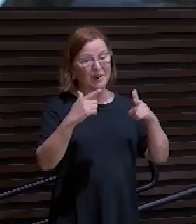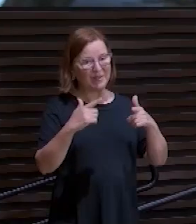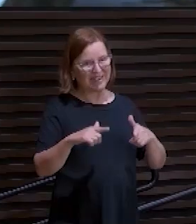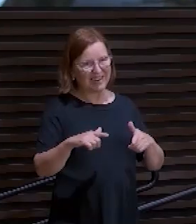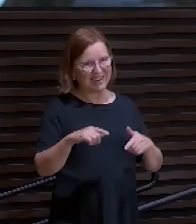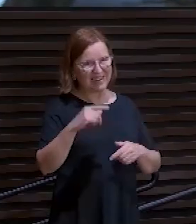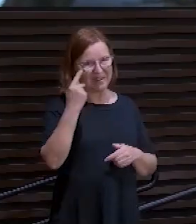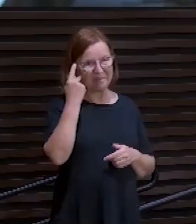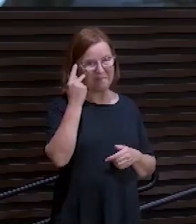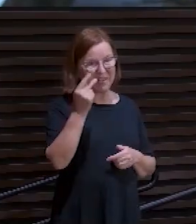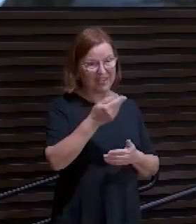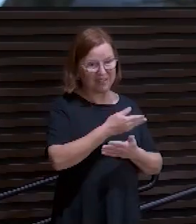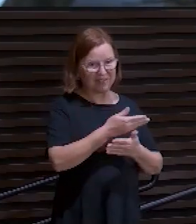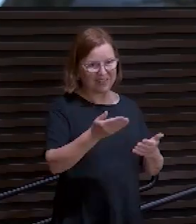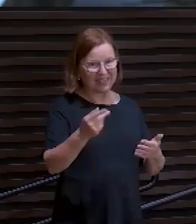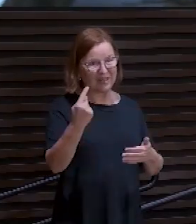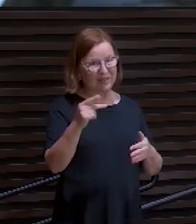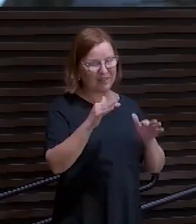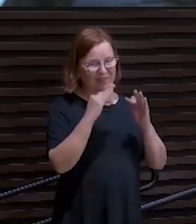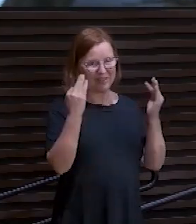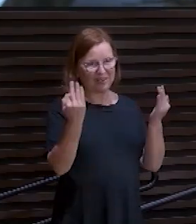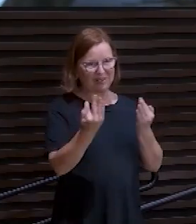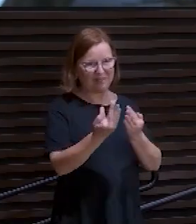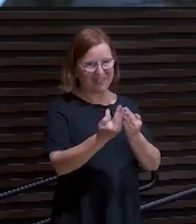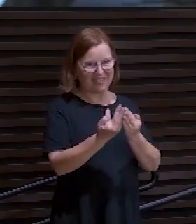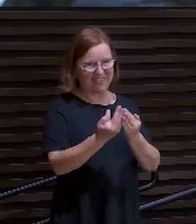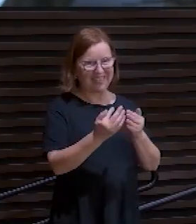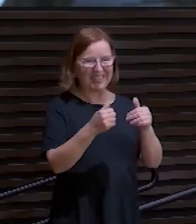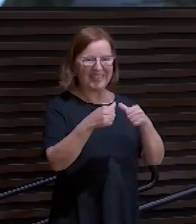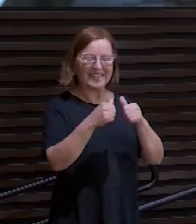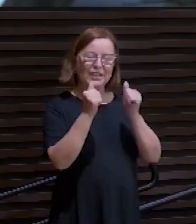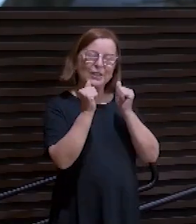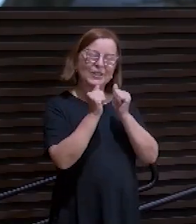a família de vocês estejam comigo.